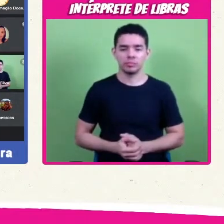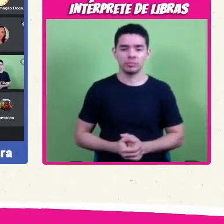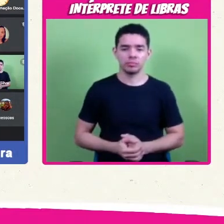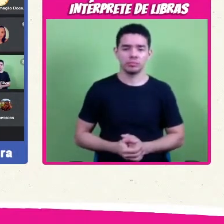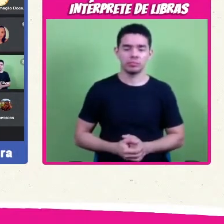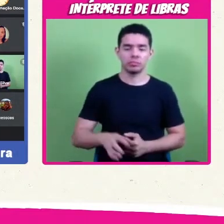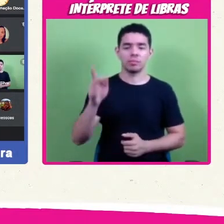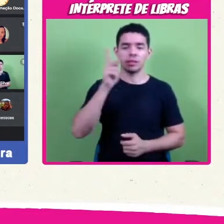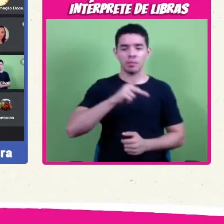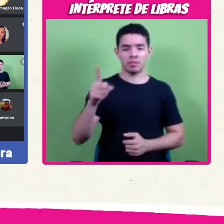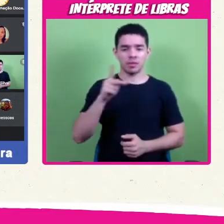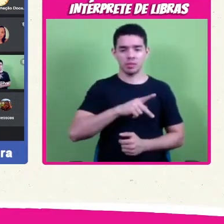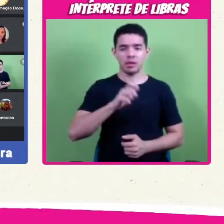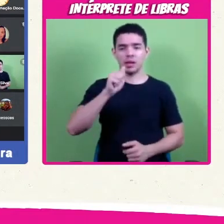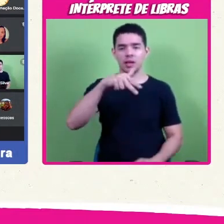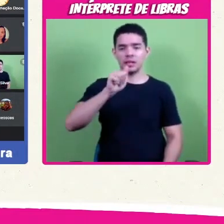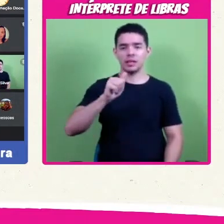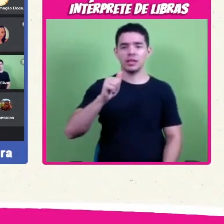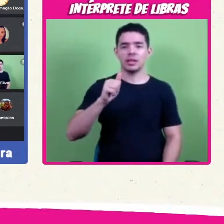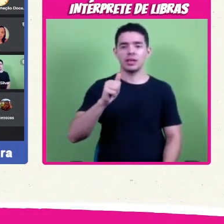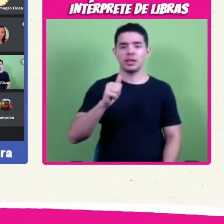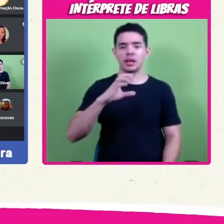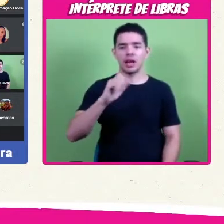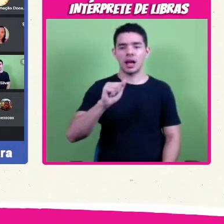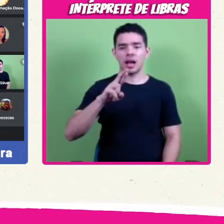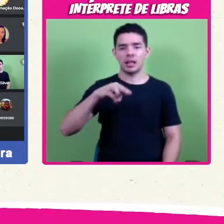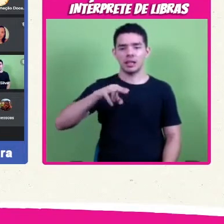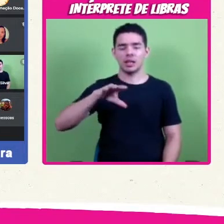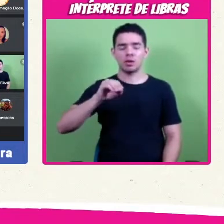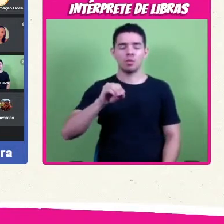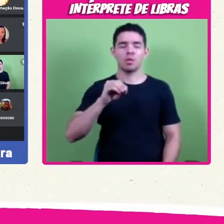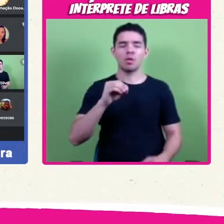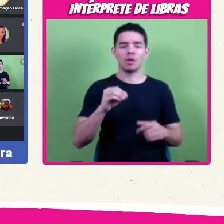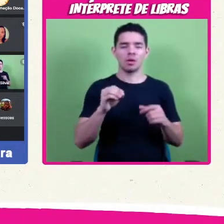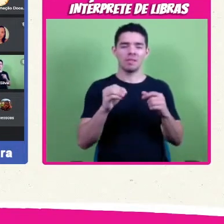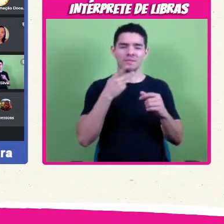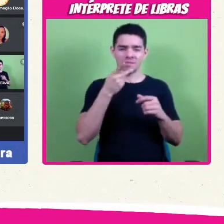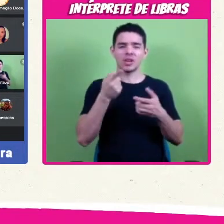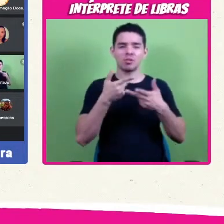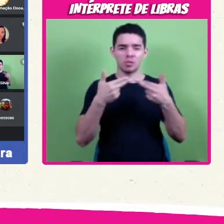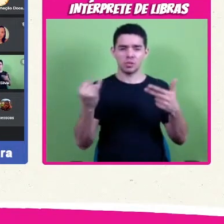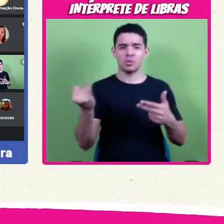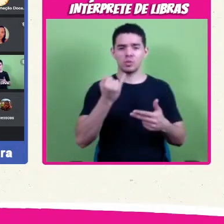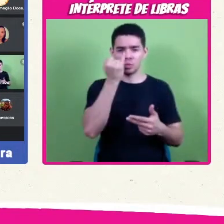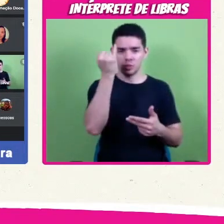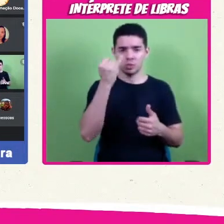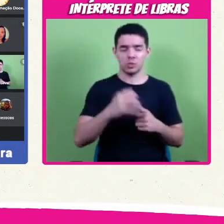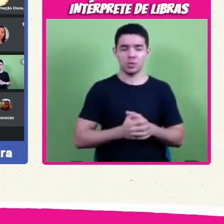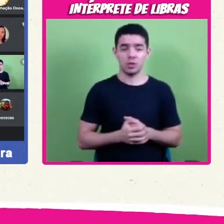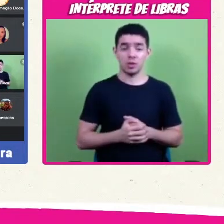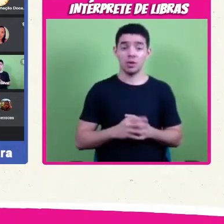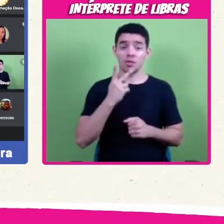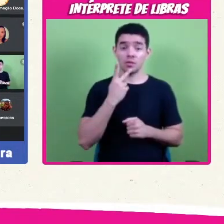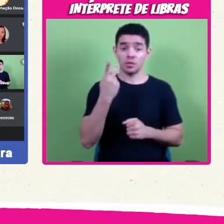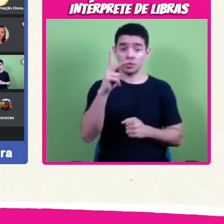professora Ana Carneiro tocou em pontos muito interessantes, né? E eu também quero relacionar uma fala dela a uma